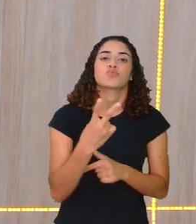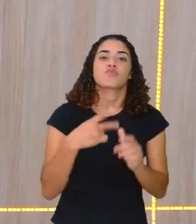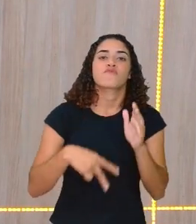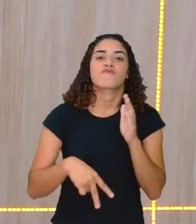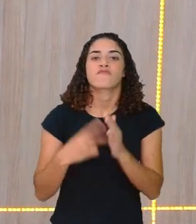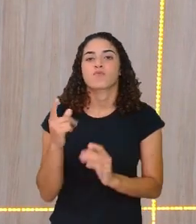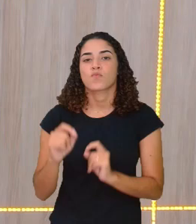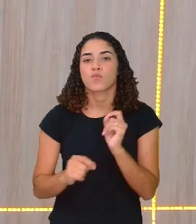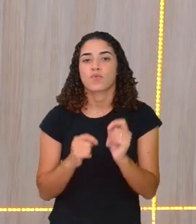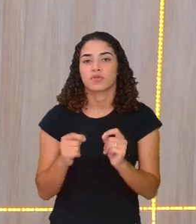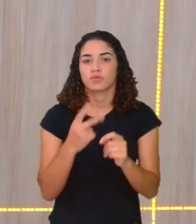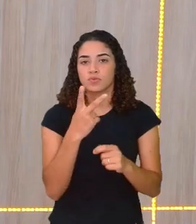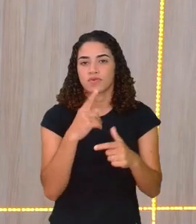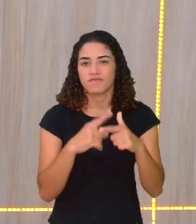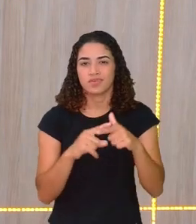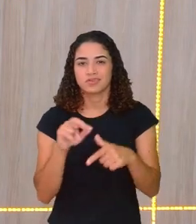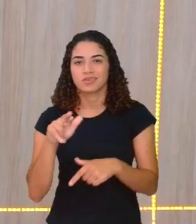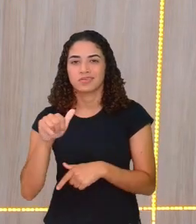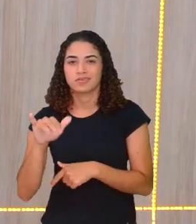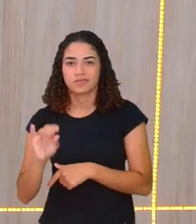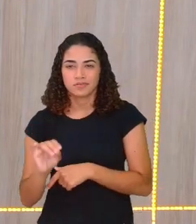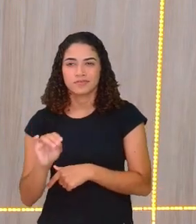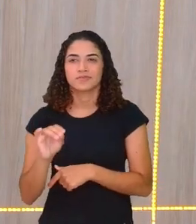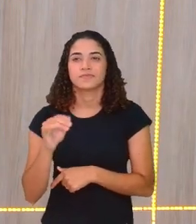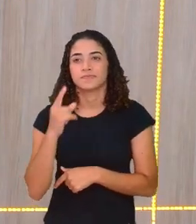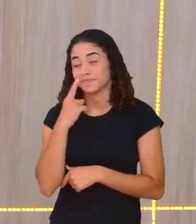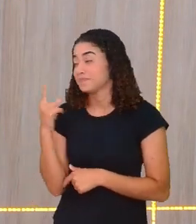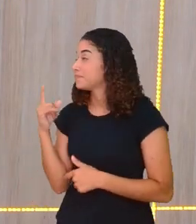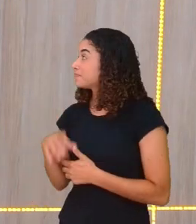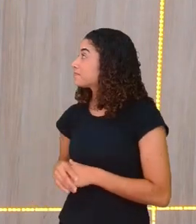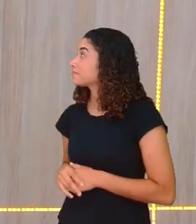raio, nessa razão